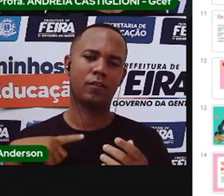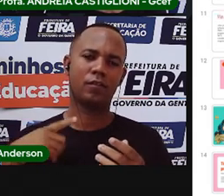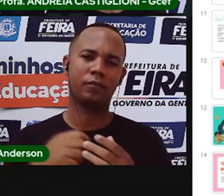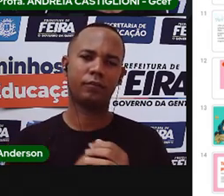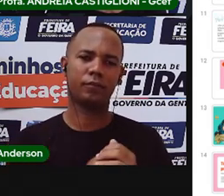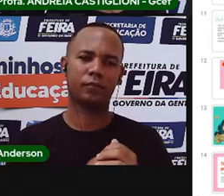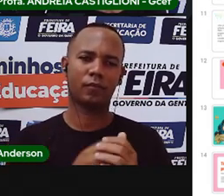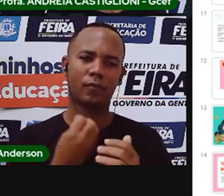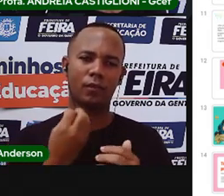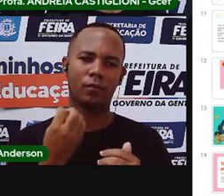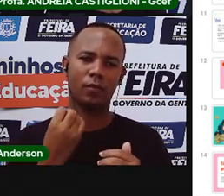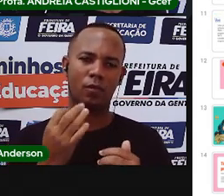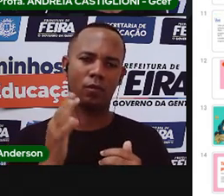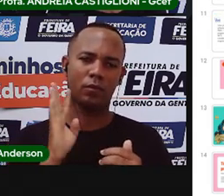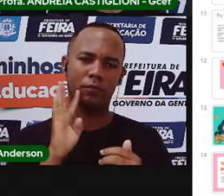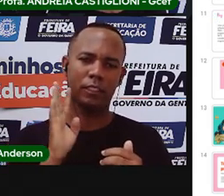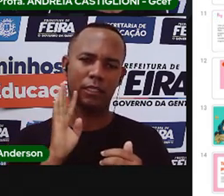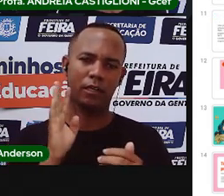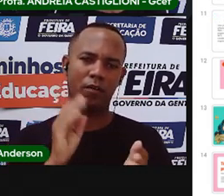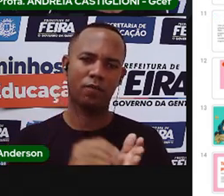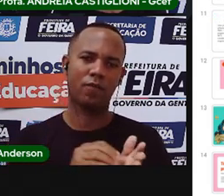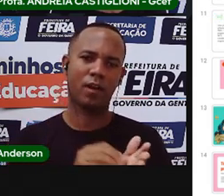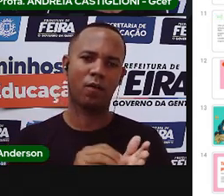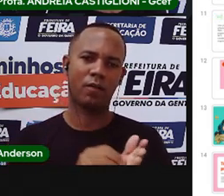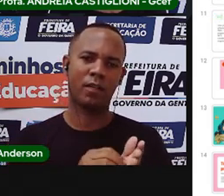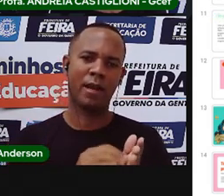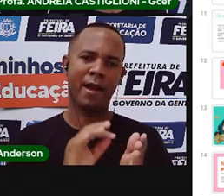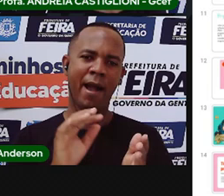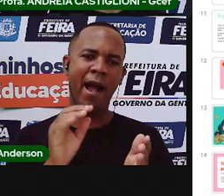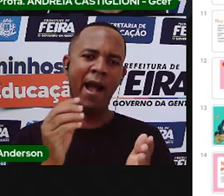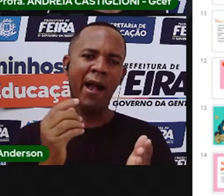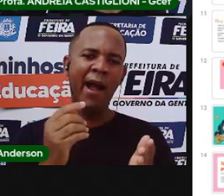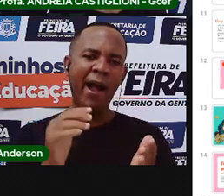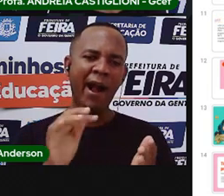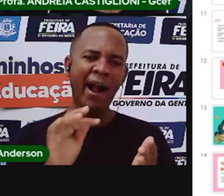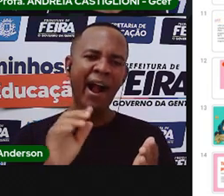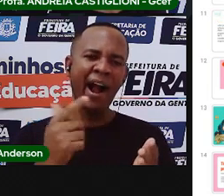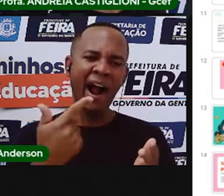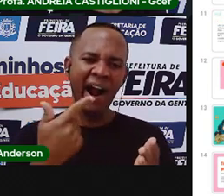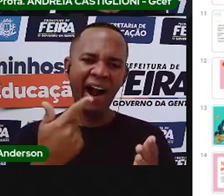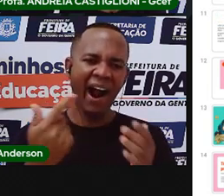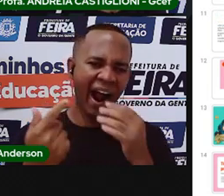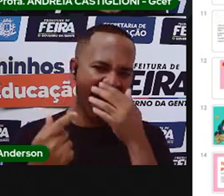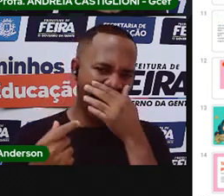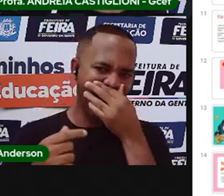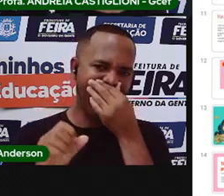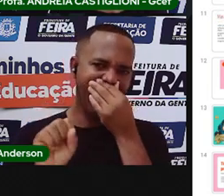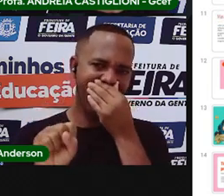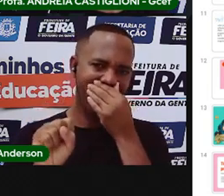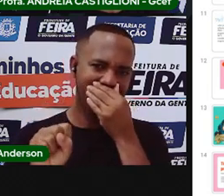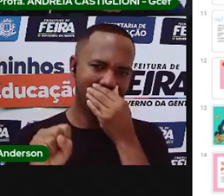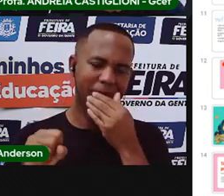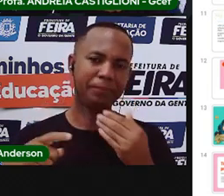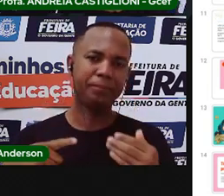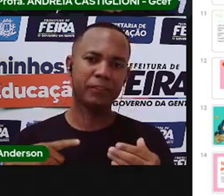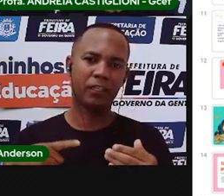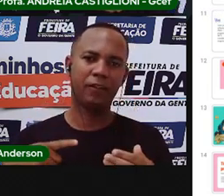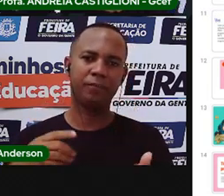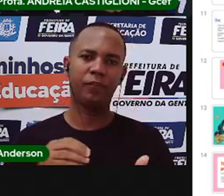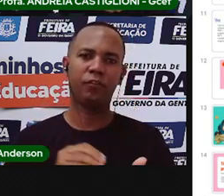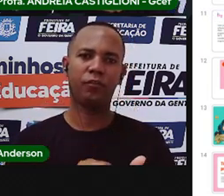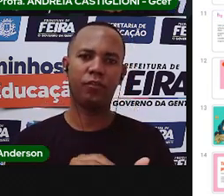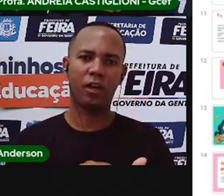Muito bem, tá faltando duas letras. Letra S, Davi colocou aí, tem a letra S. E só